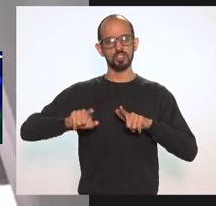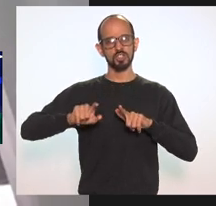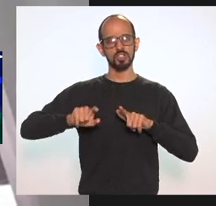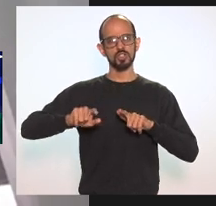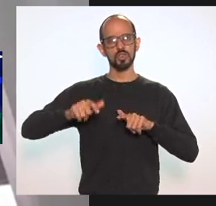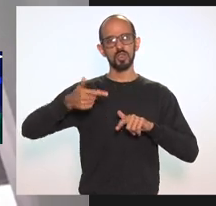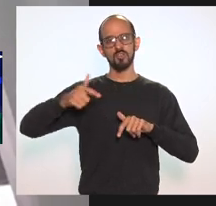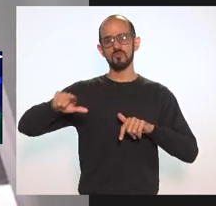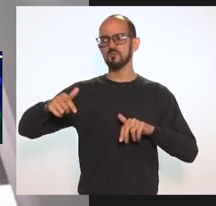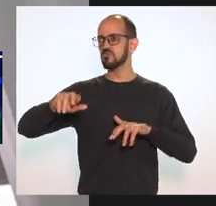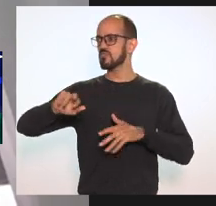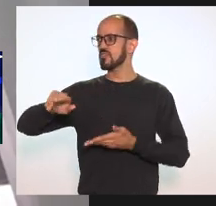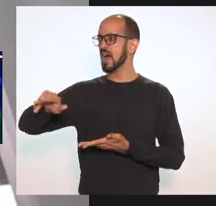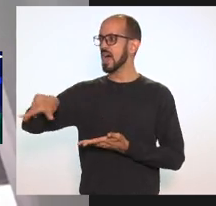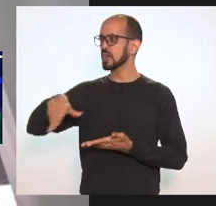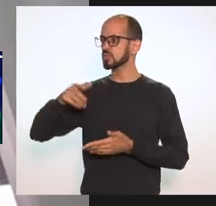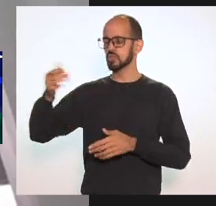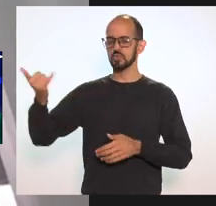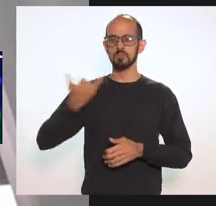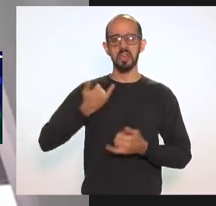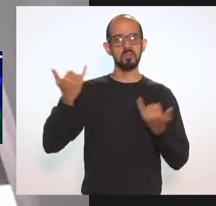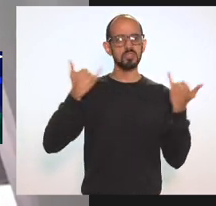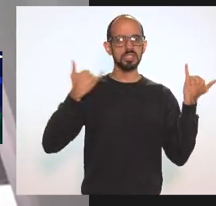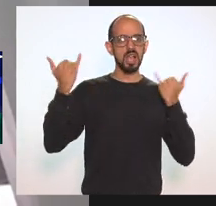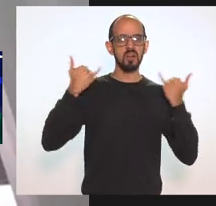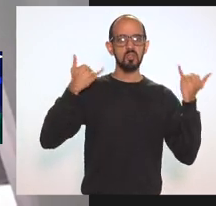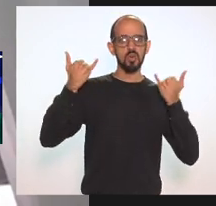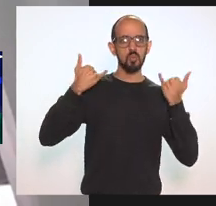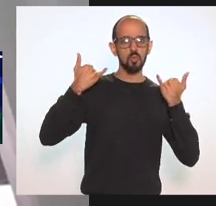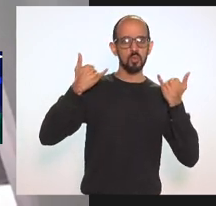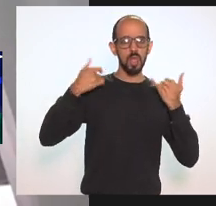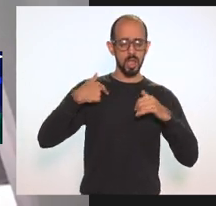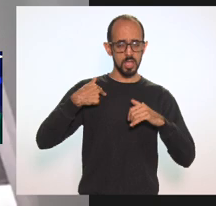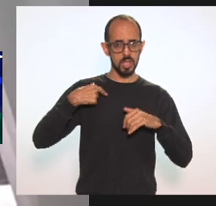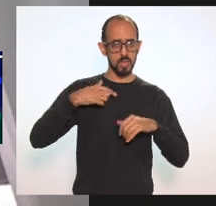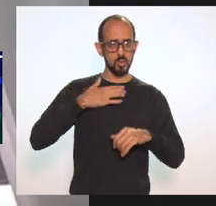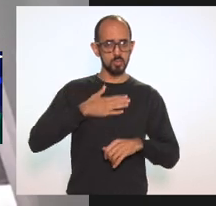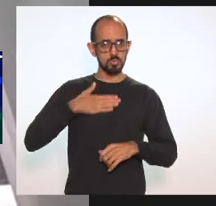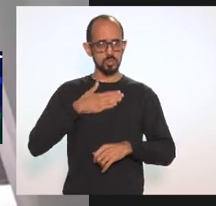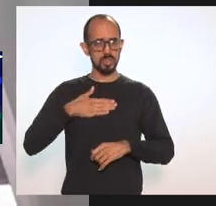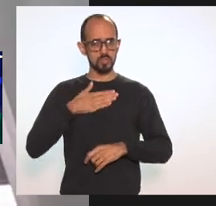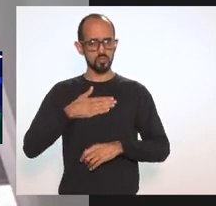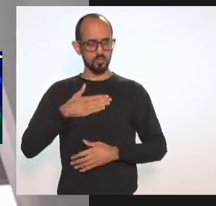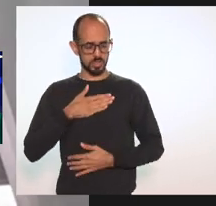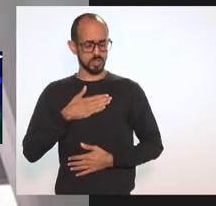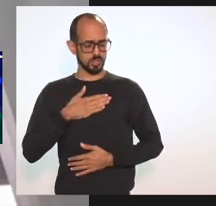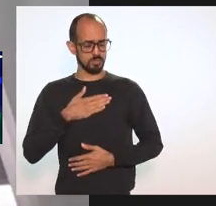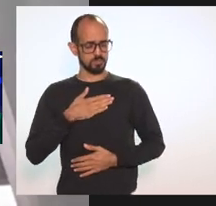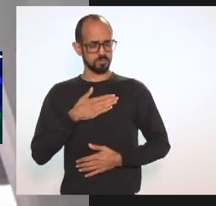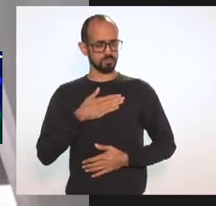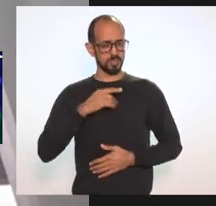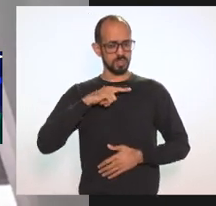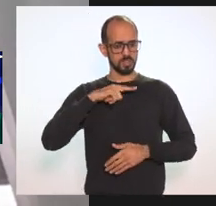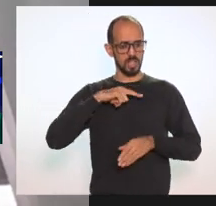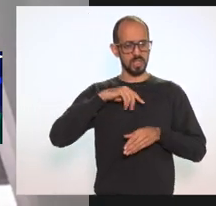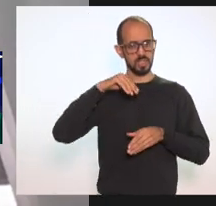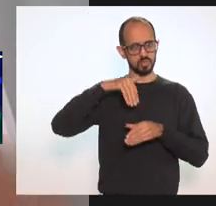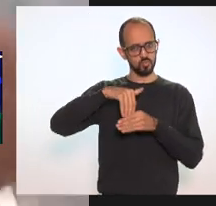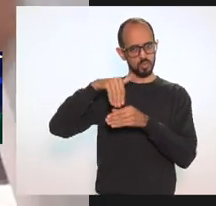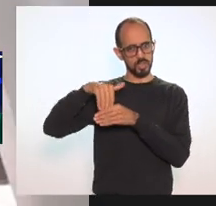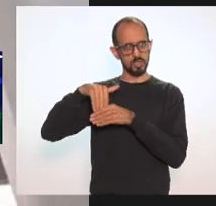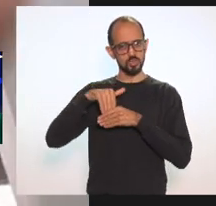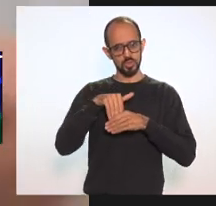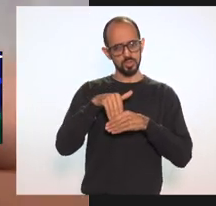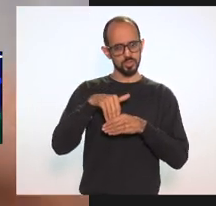falavam anteriormente e pensão por aí então eu estou bastante satisfeita são inúmeras as votações aqui